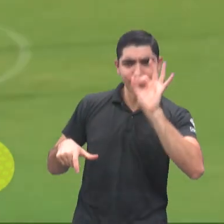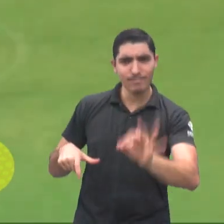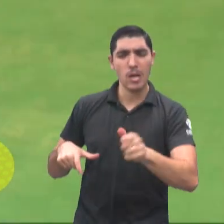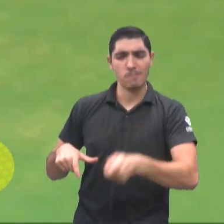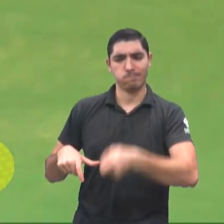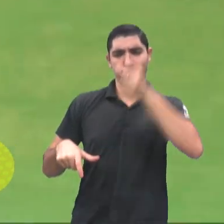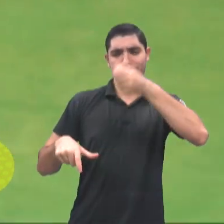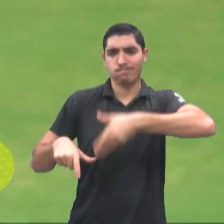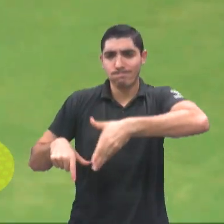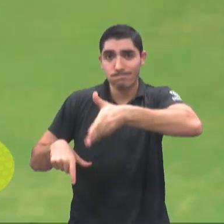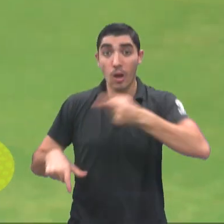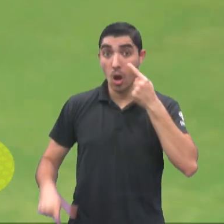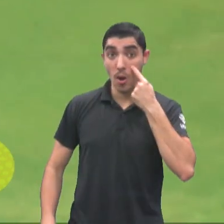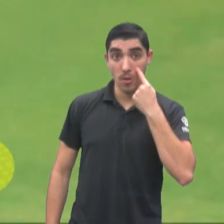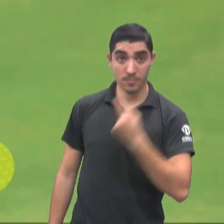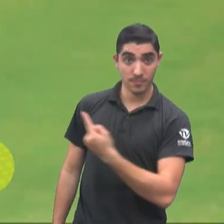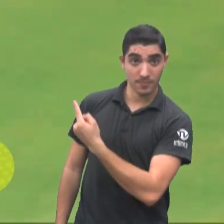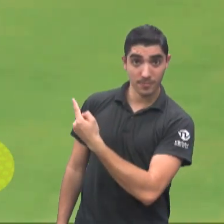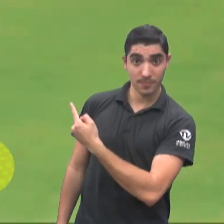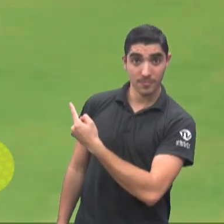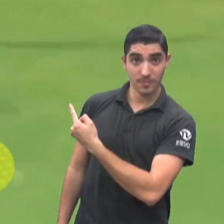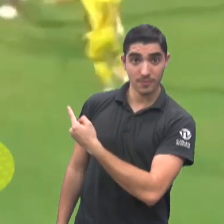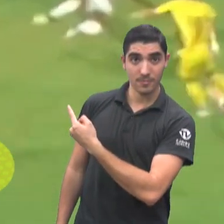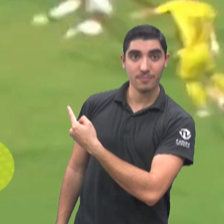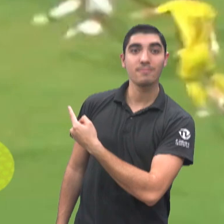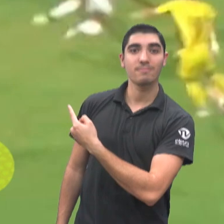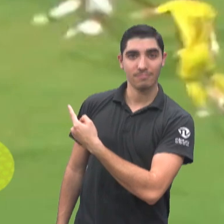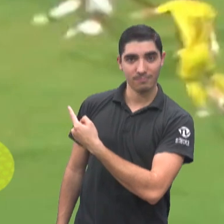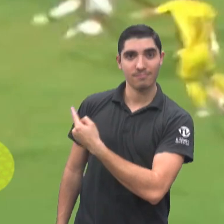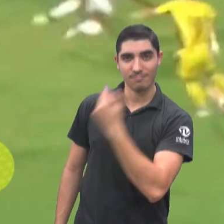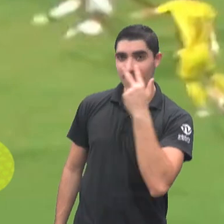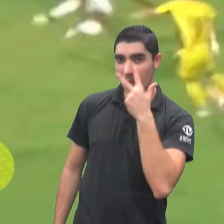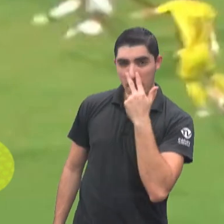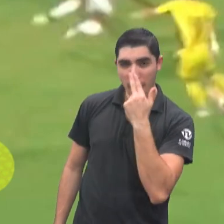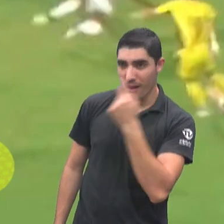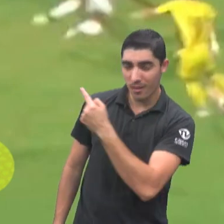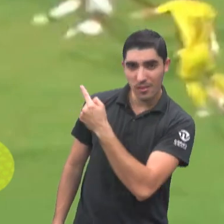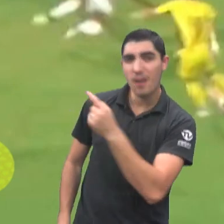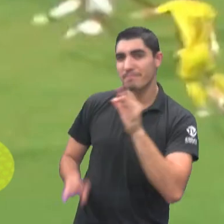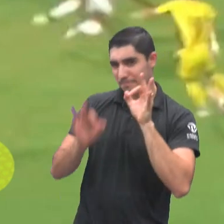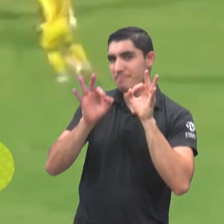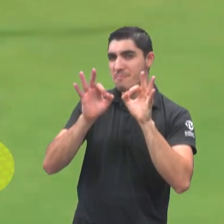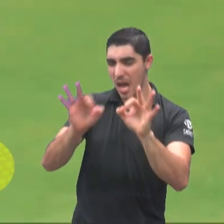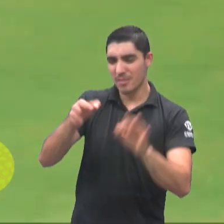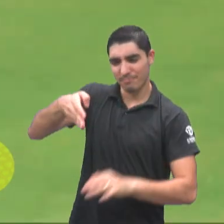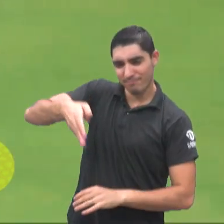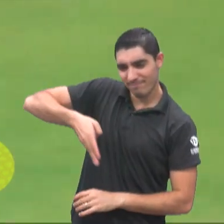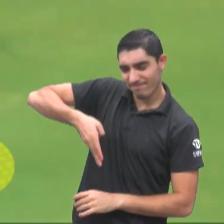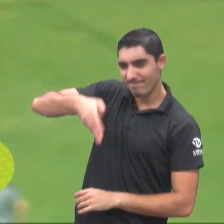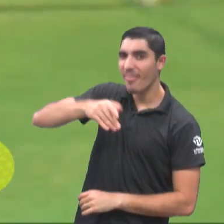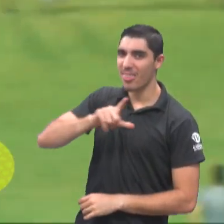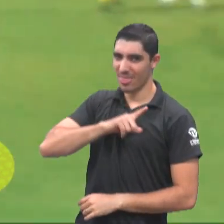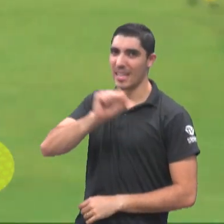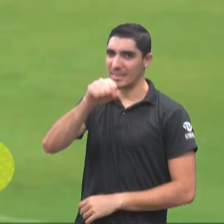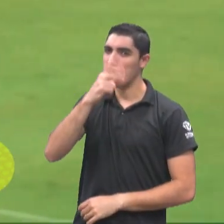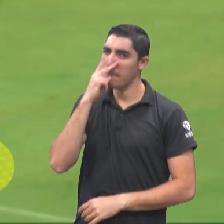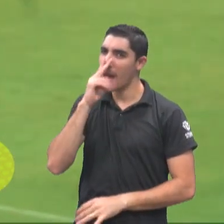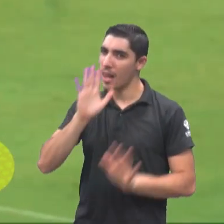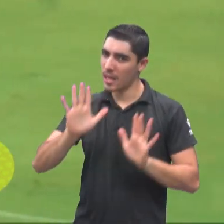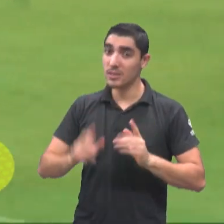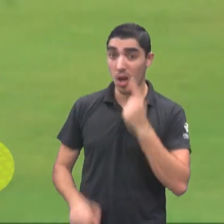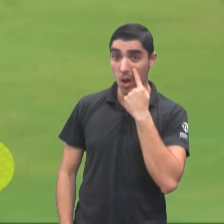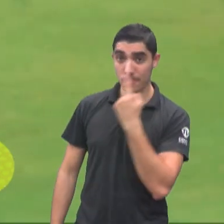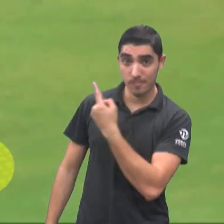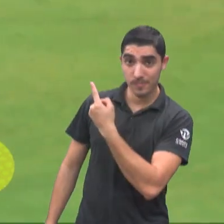impedimento. Olha o detalhe, na hora do chute do Emanuel, parece que o Iago está realmente um pouquinho à frente da marcação. Gol